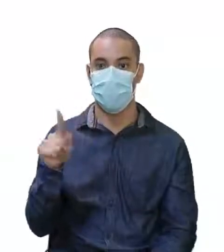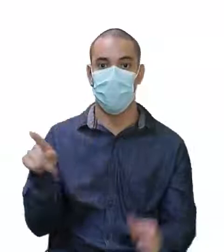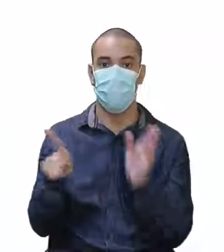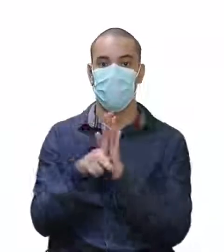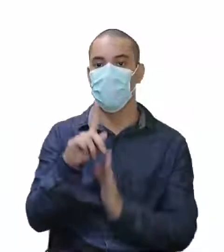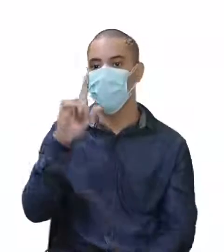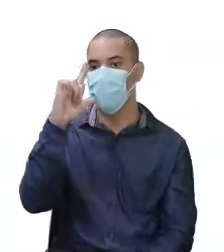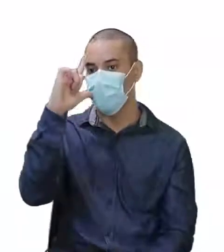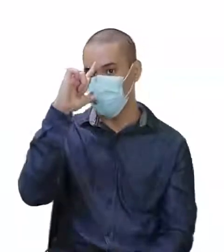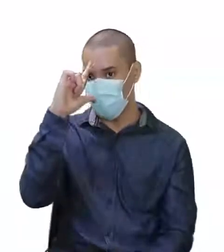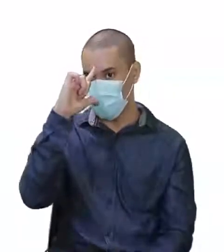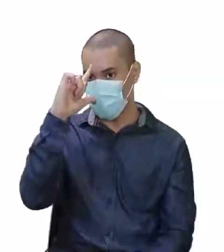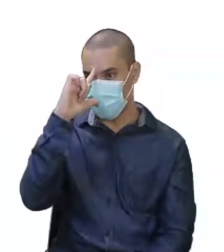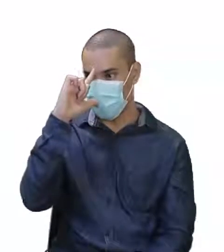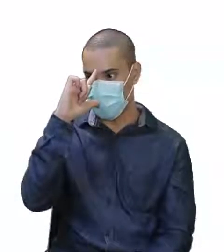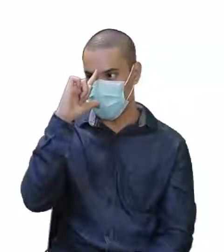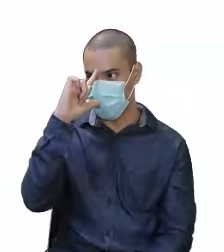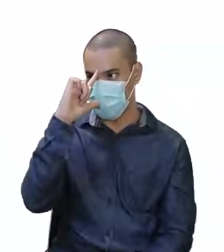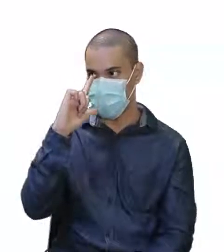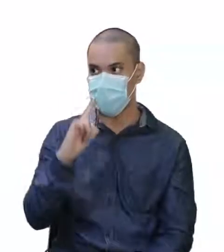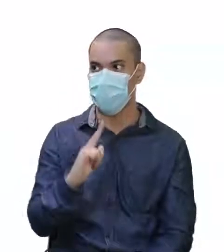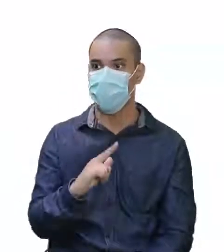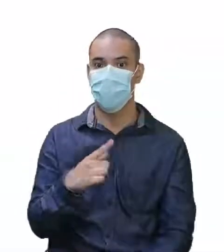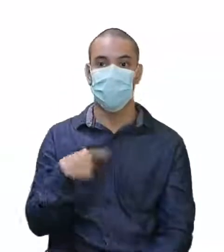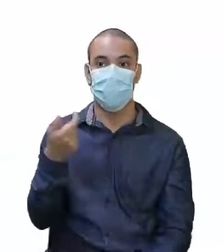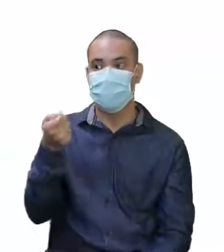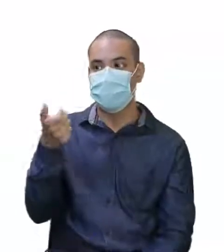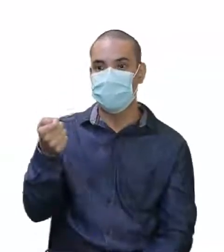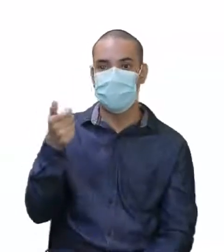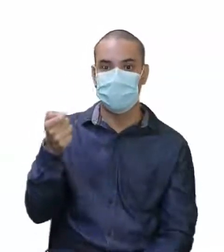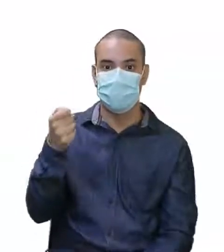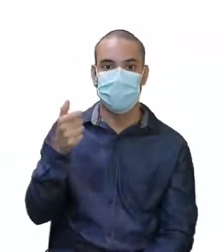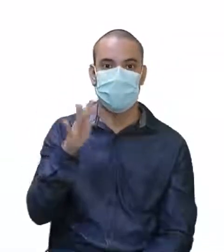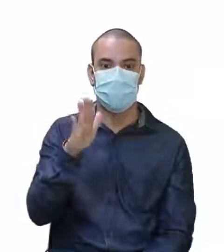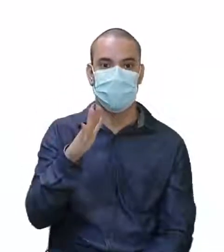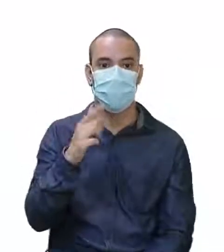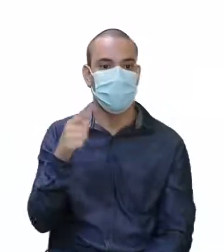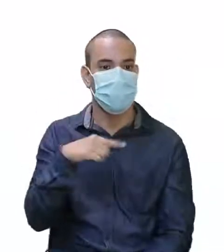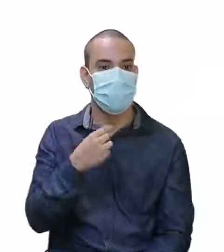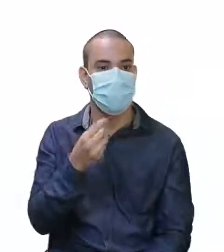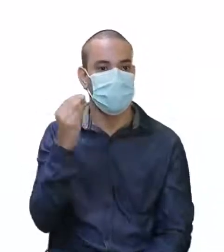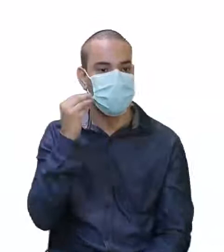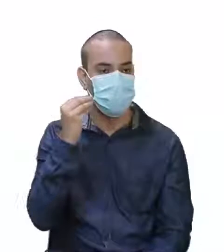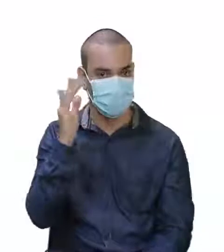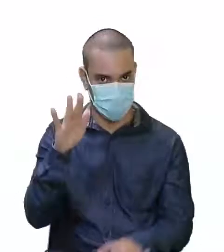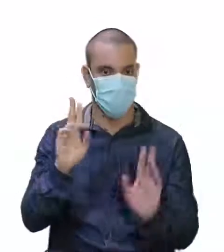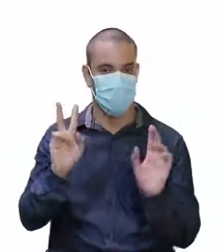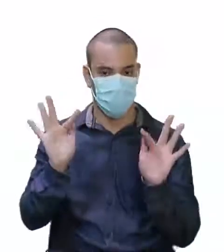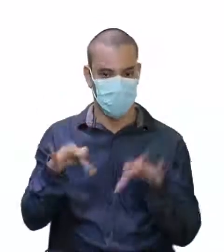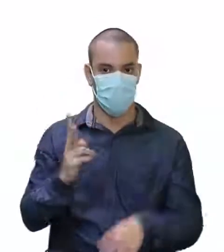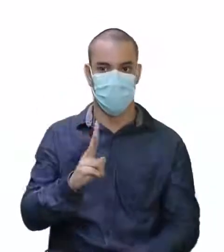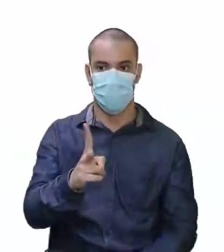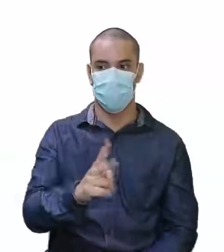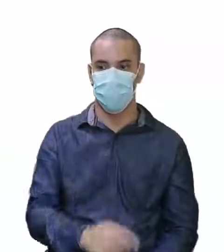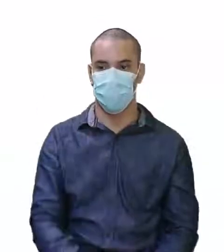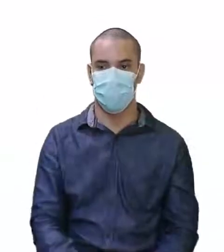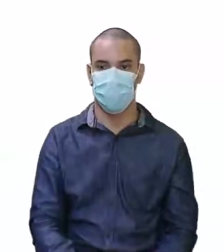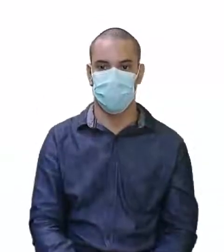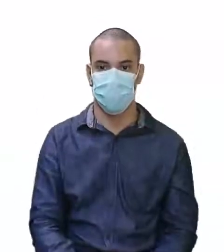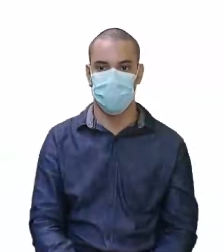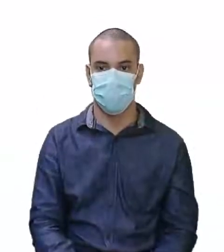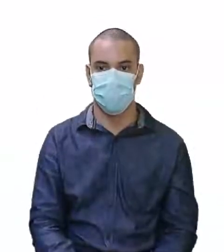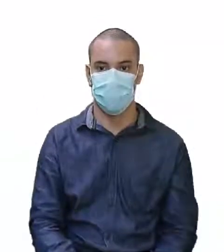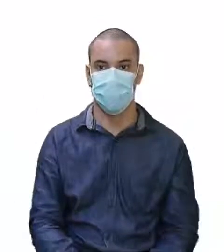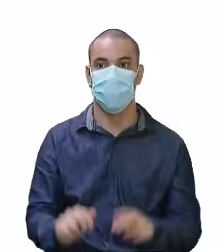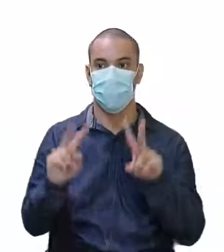tá? É que acabou a pilhazinha aqui, pessoal, do meu passador, por isso que eu estou meio pausando aqui, Mas, enfim, vamos continuando. O